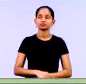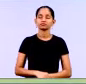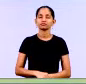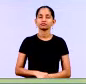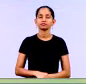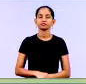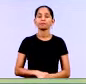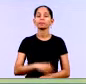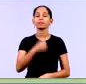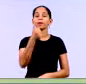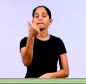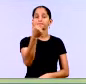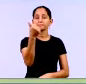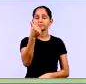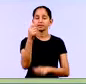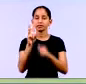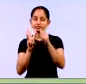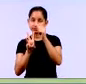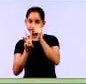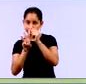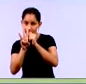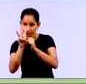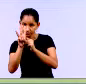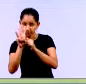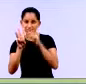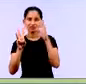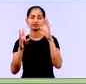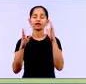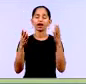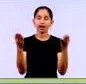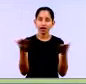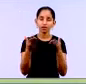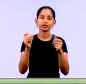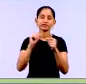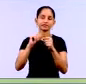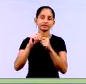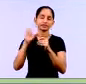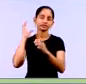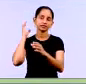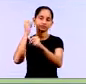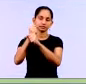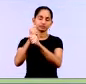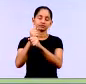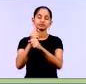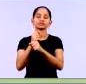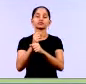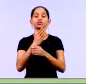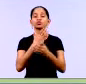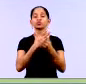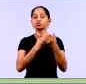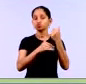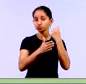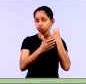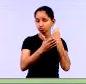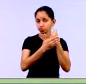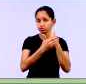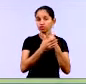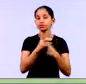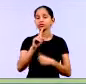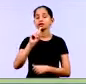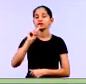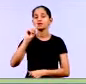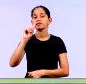no primeiro trimestre. Lembram? Vou relembrar aqui a vocês. A quantidade total a produzir foi de